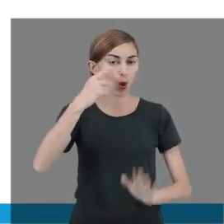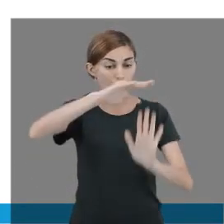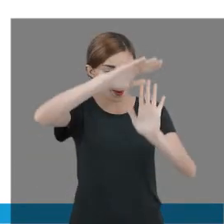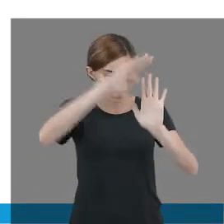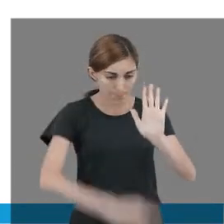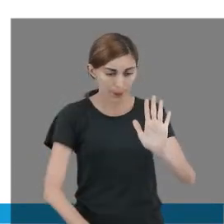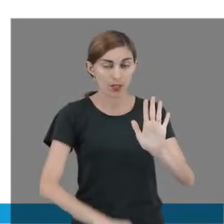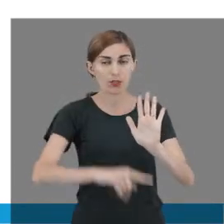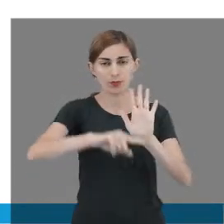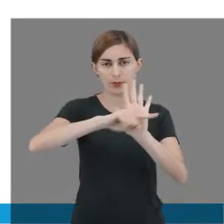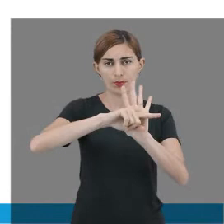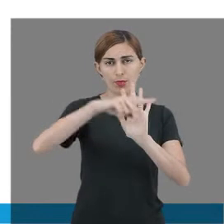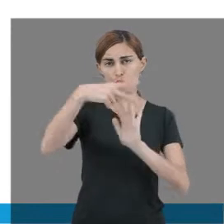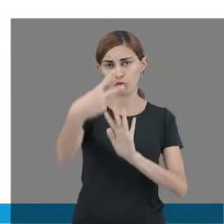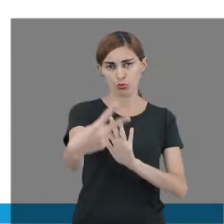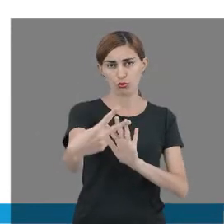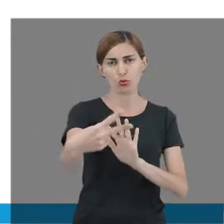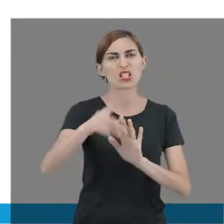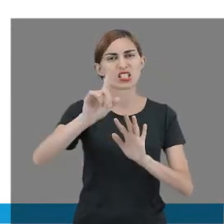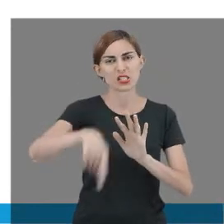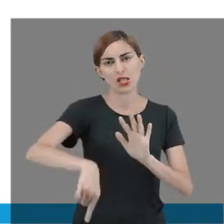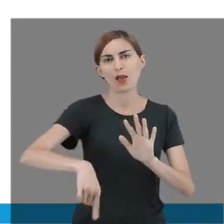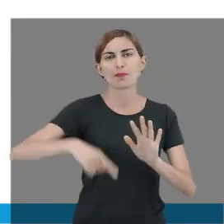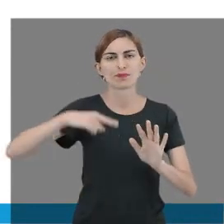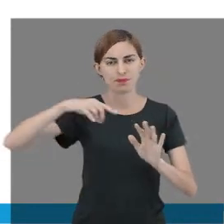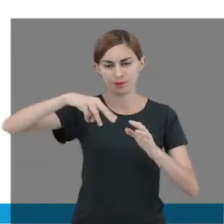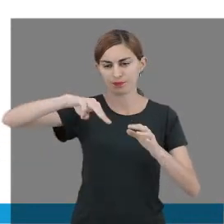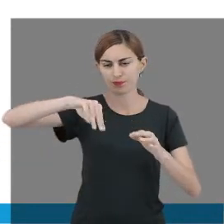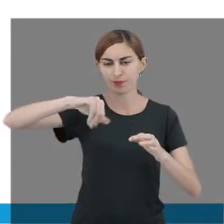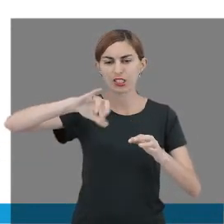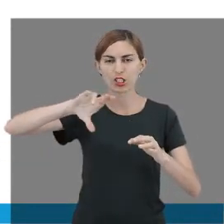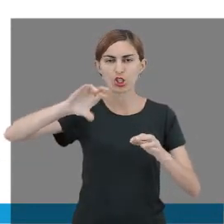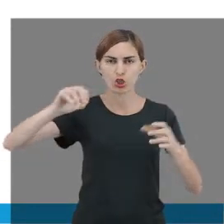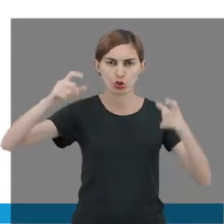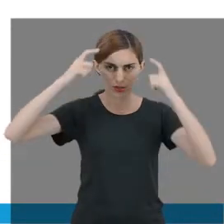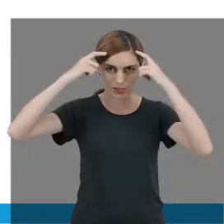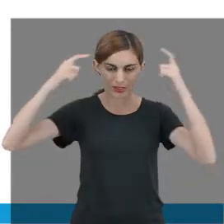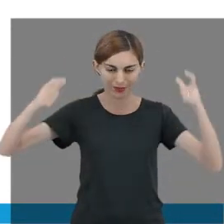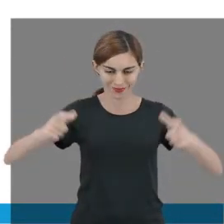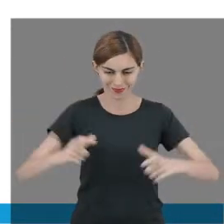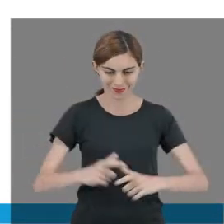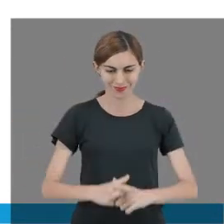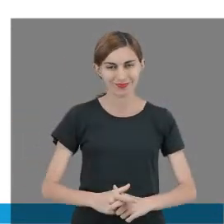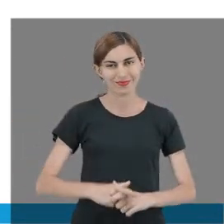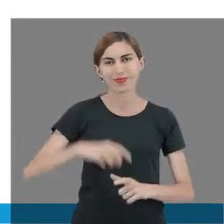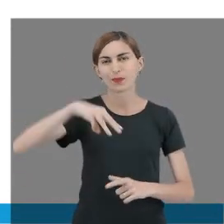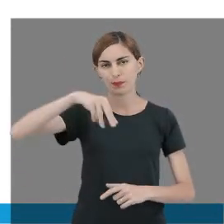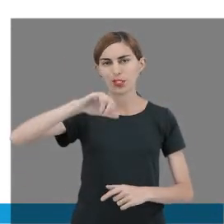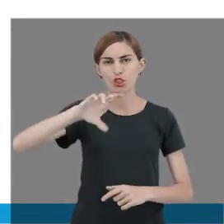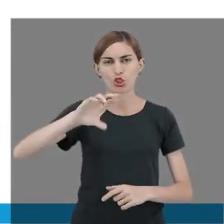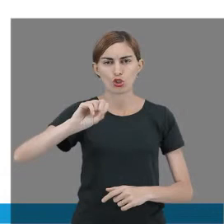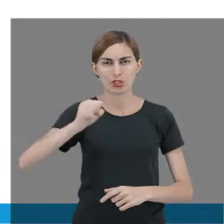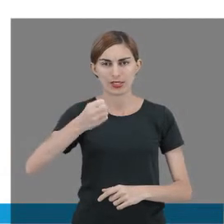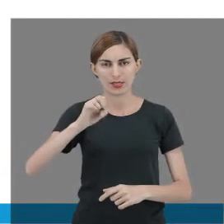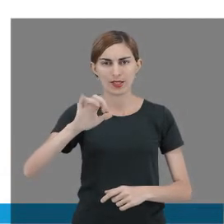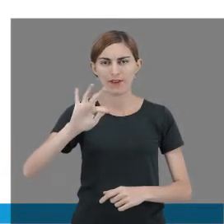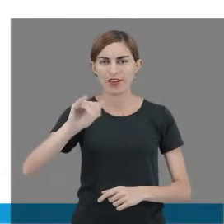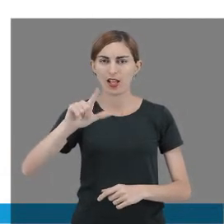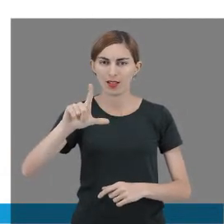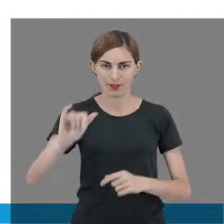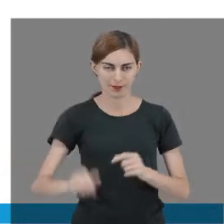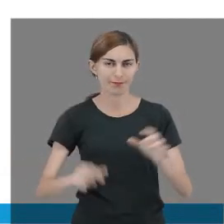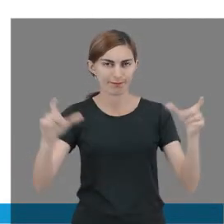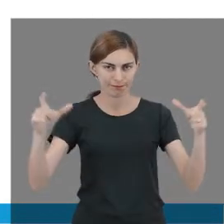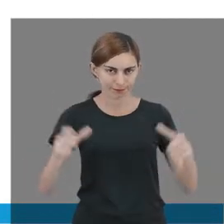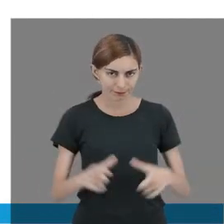Abaixo de -2, a gente já considera isso microcefalia, e abaixo de -3, microcefalia severa. Aqui nesse gráfico a gente pode